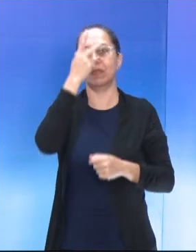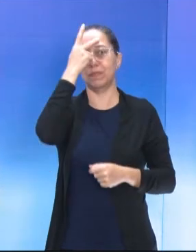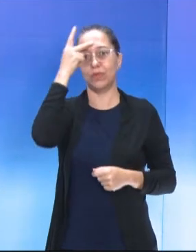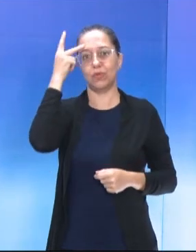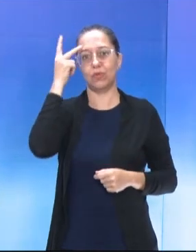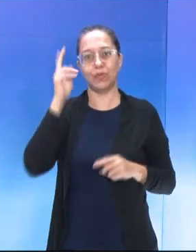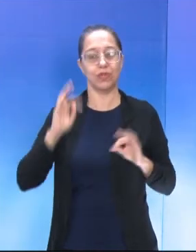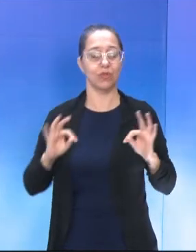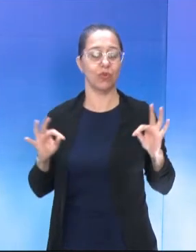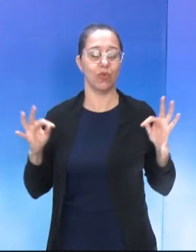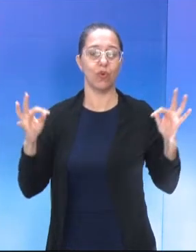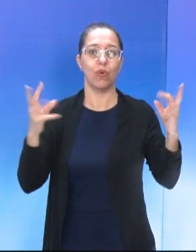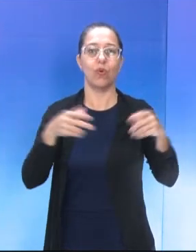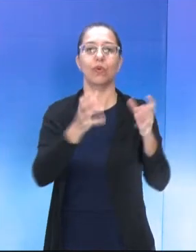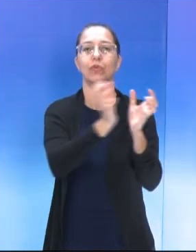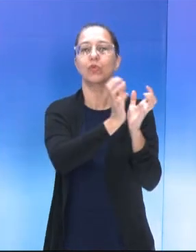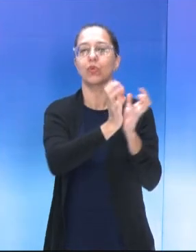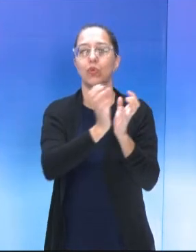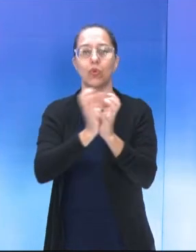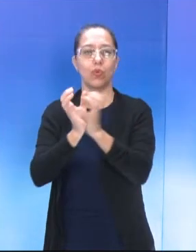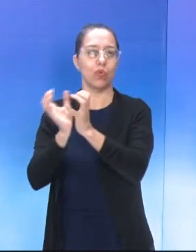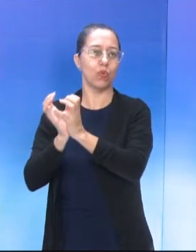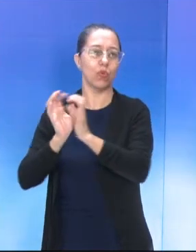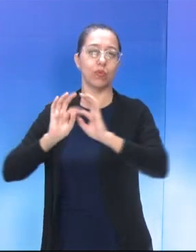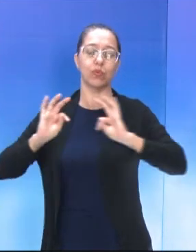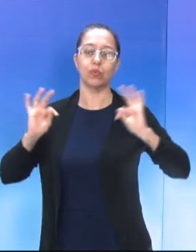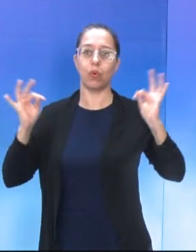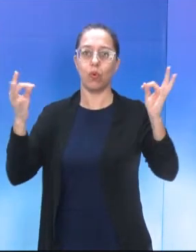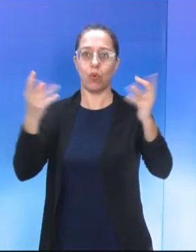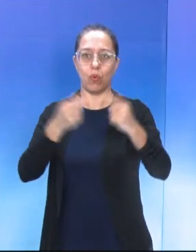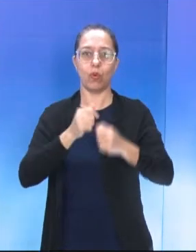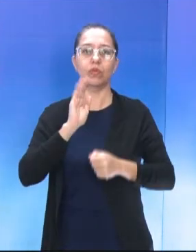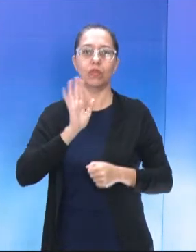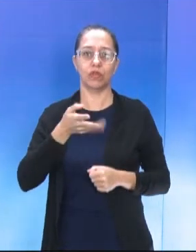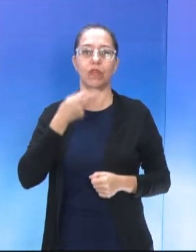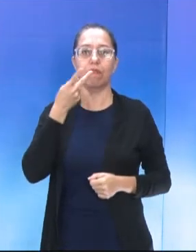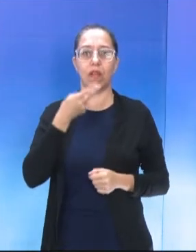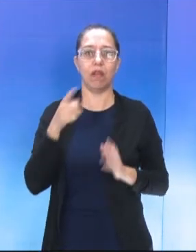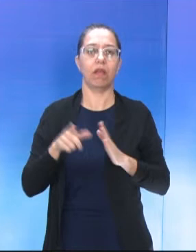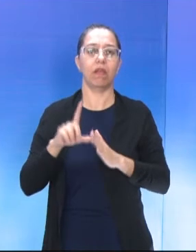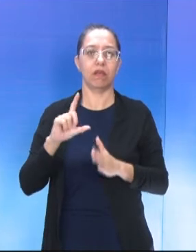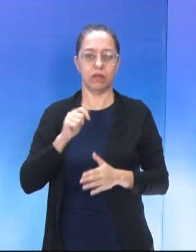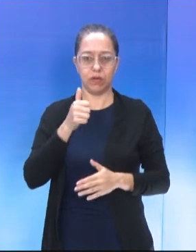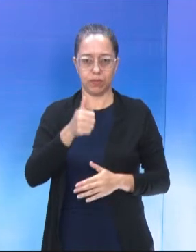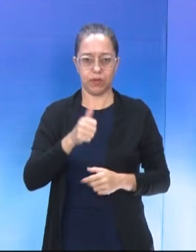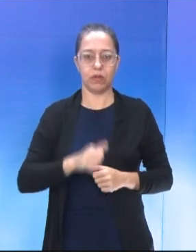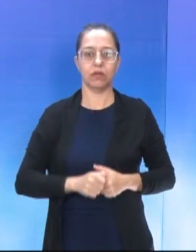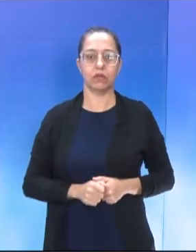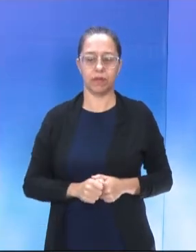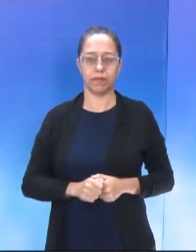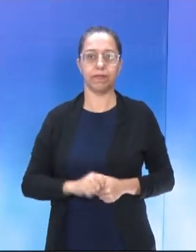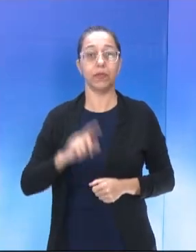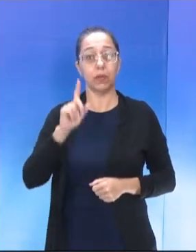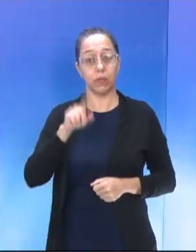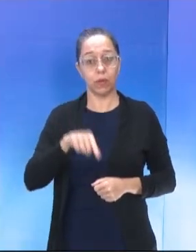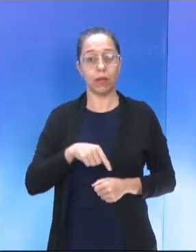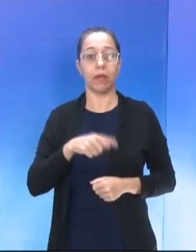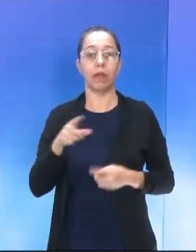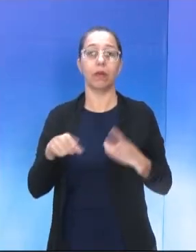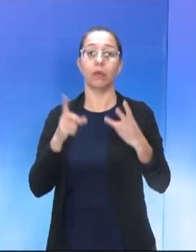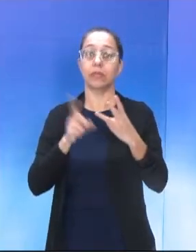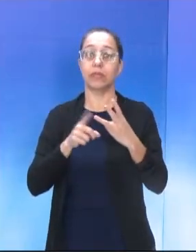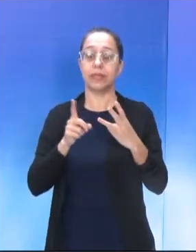os grupos, ONGs, famílias, igrejas, todos que eu já citei anteriormente. Então, esse é o nosso